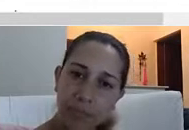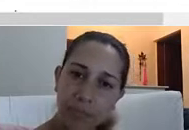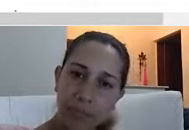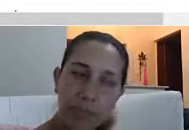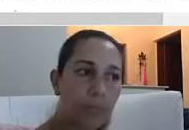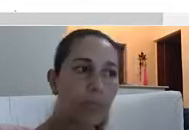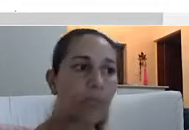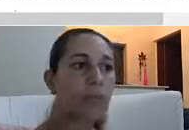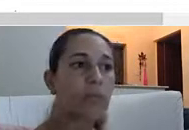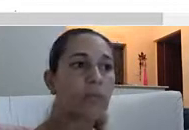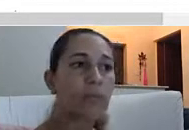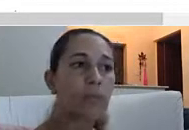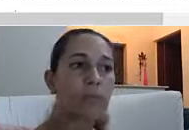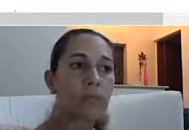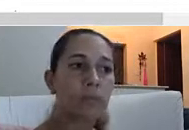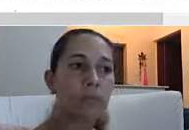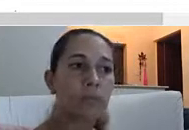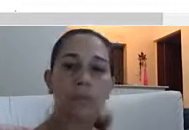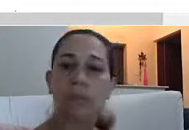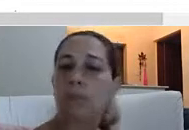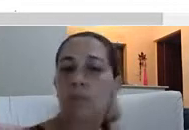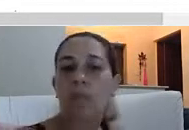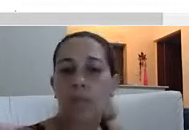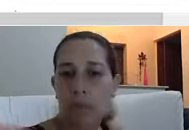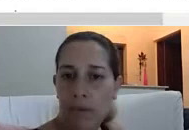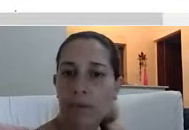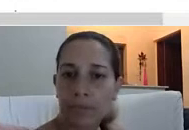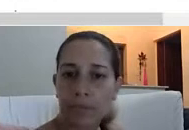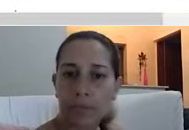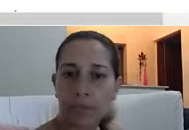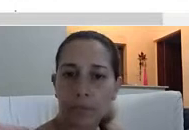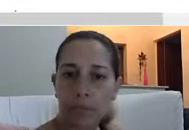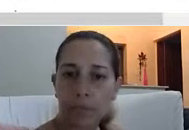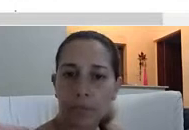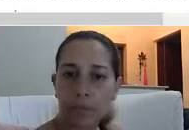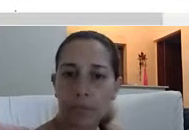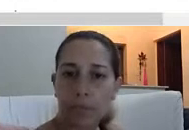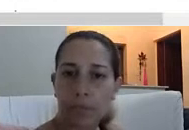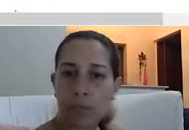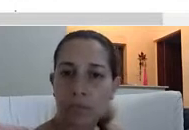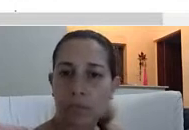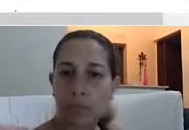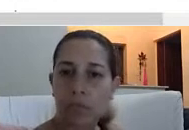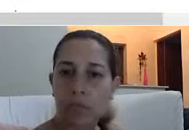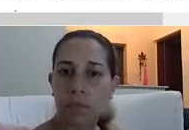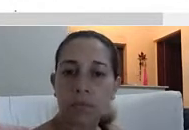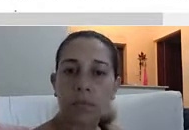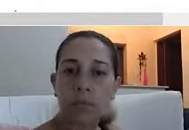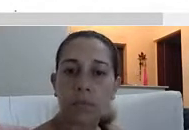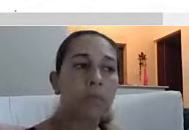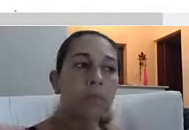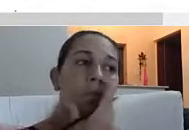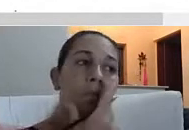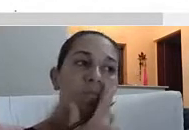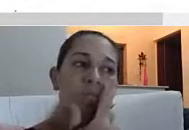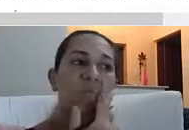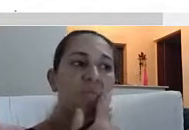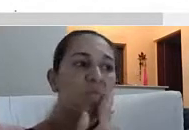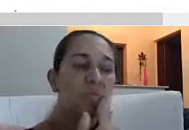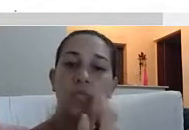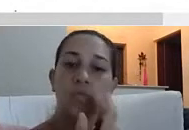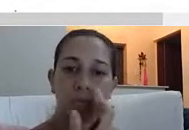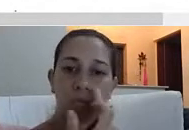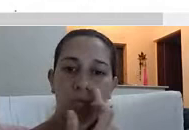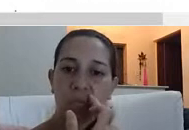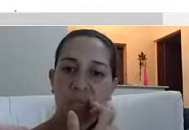requisito. Vamos supor que eu vou desenvolver um banco de dados aí para uma montadora de veículos, né?